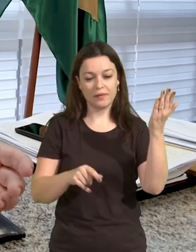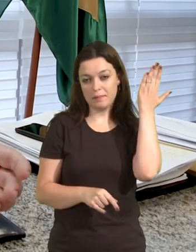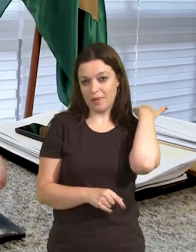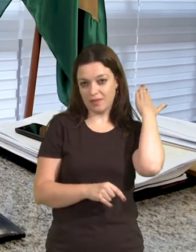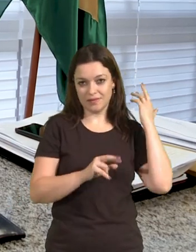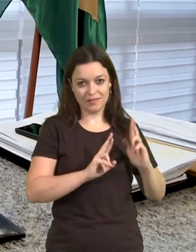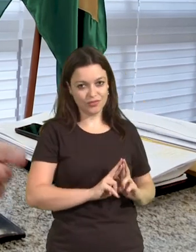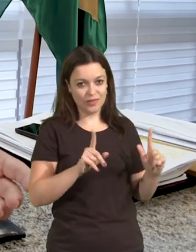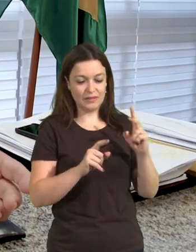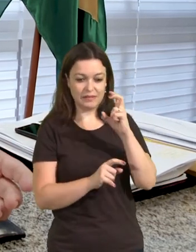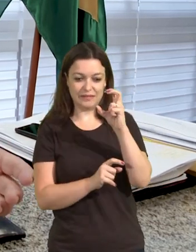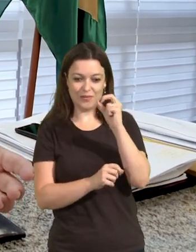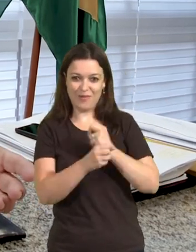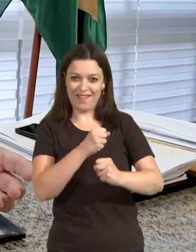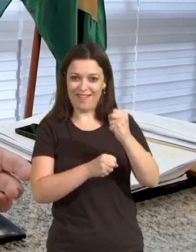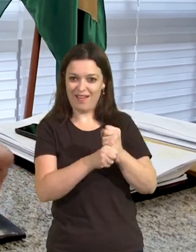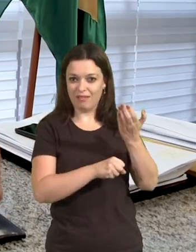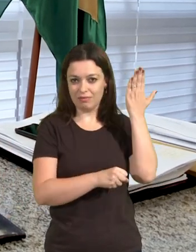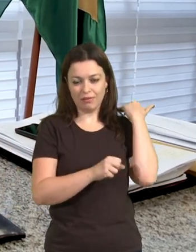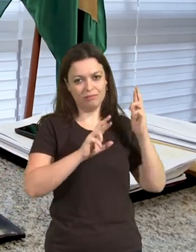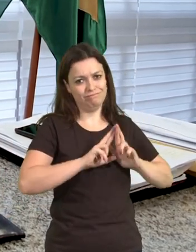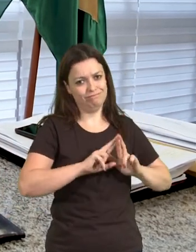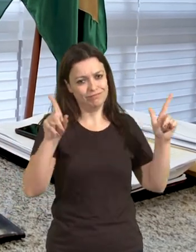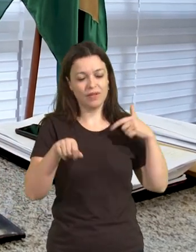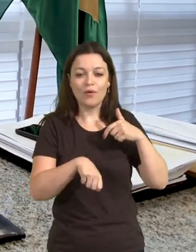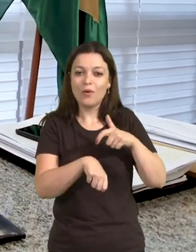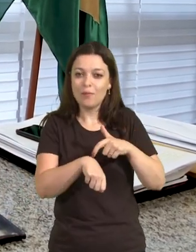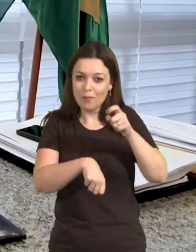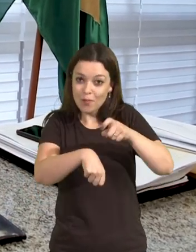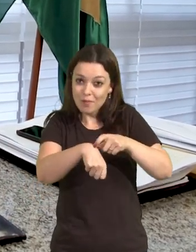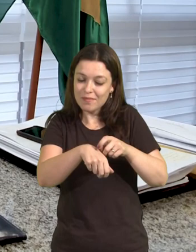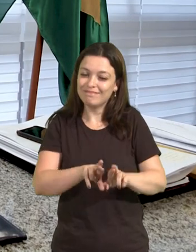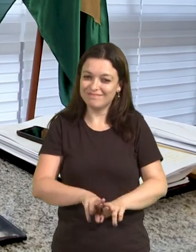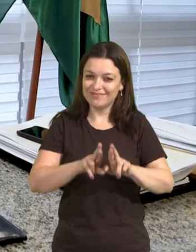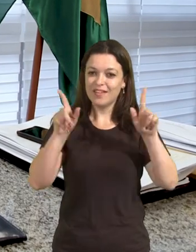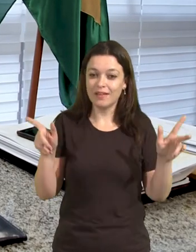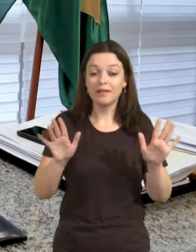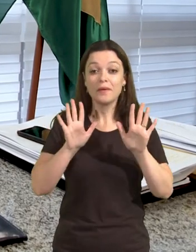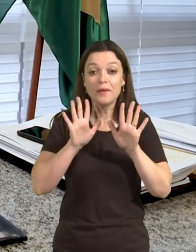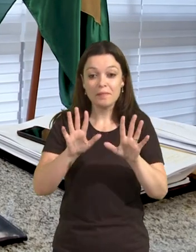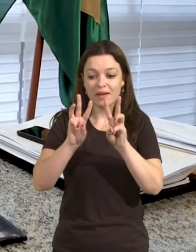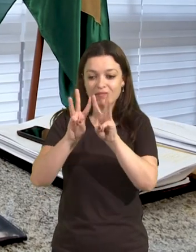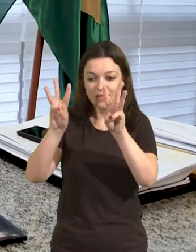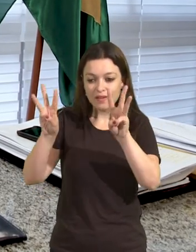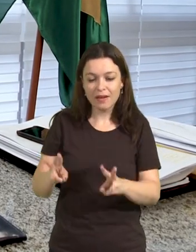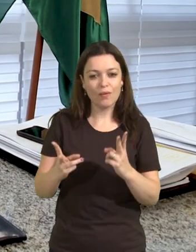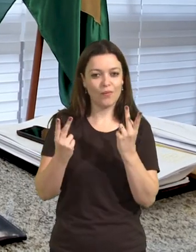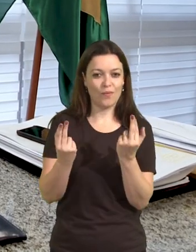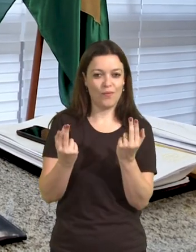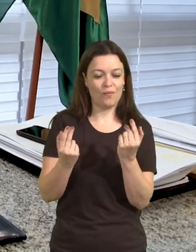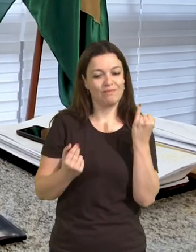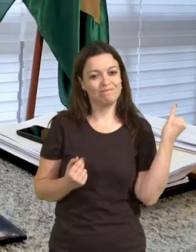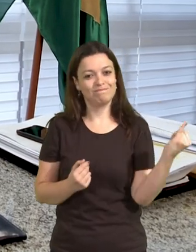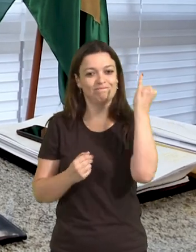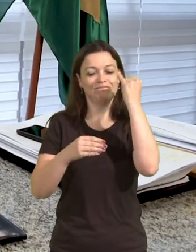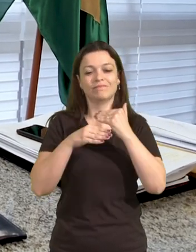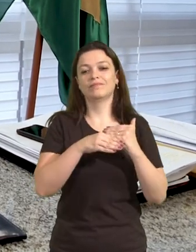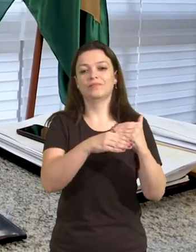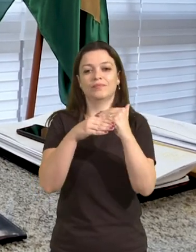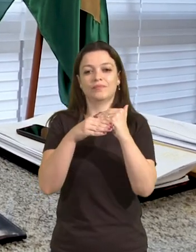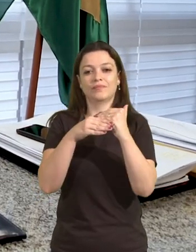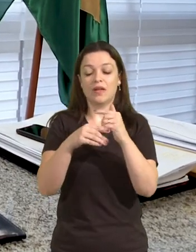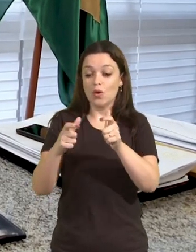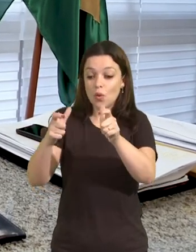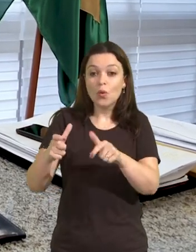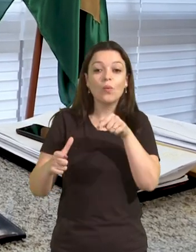daquela época, coisa de 50 anos atrás, mas a universidade continua igualmente importante. É a